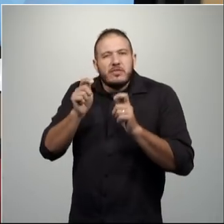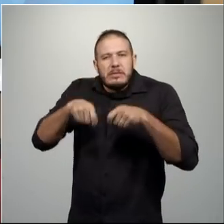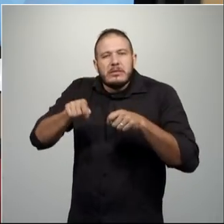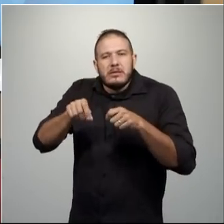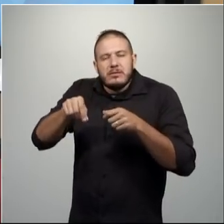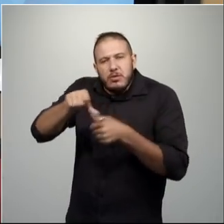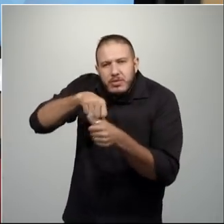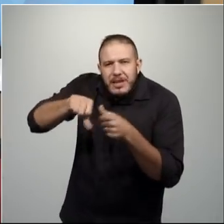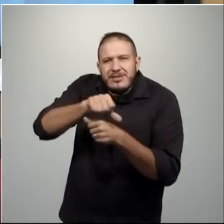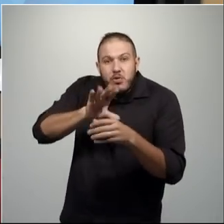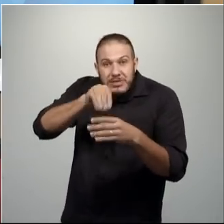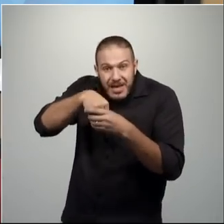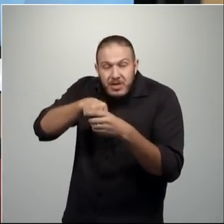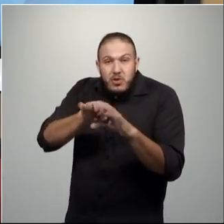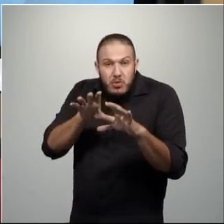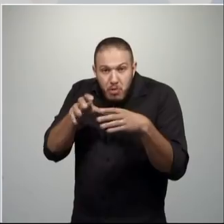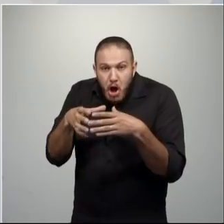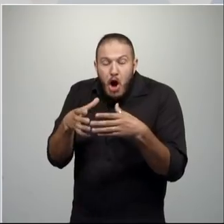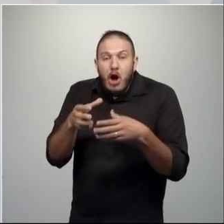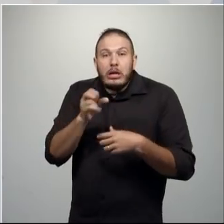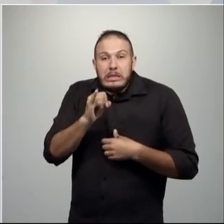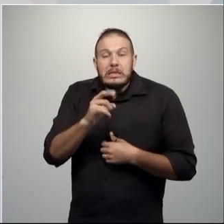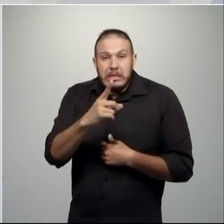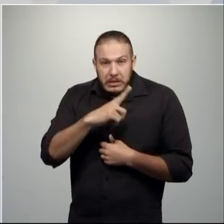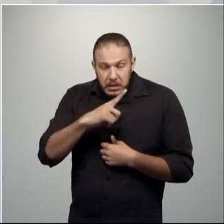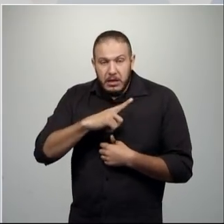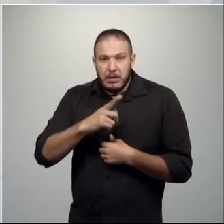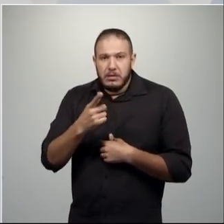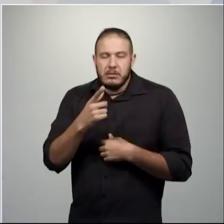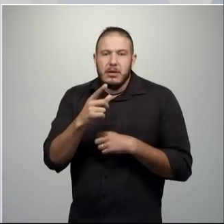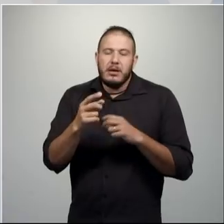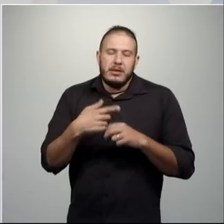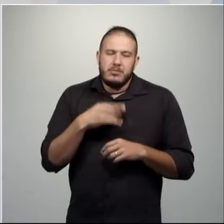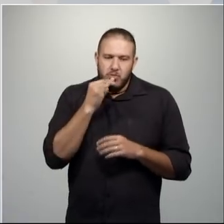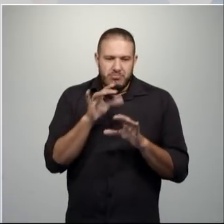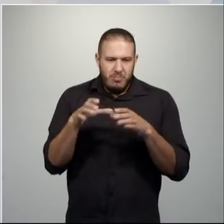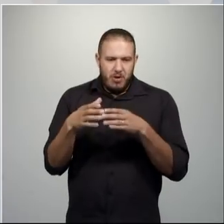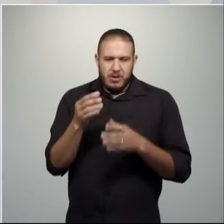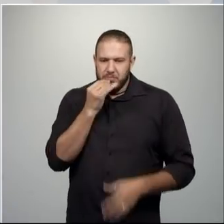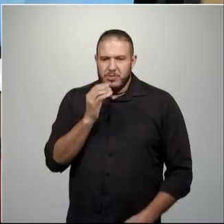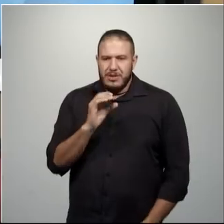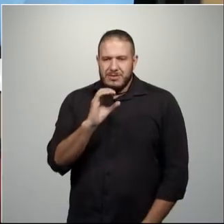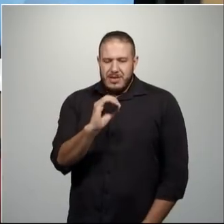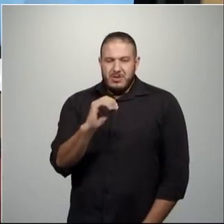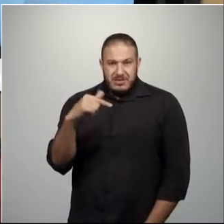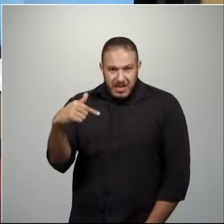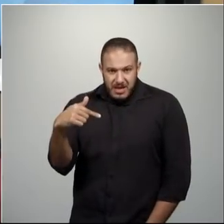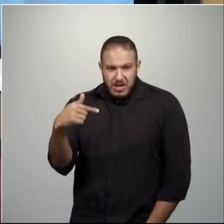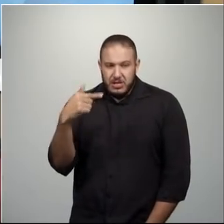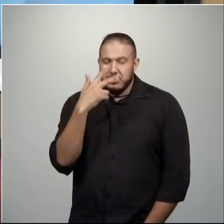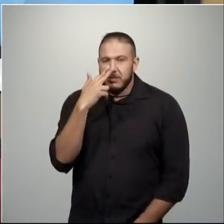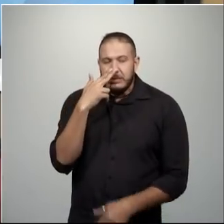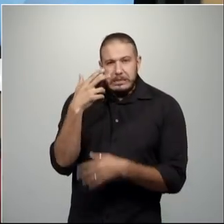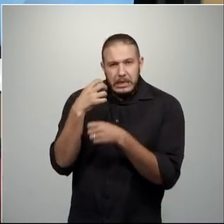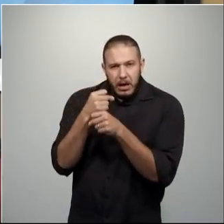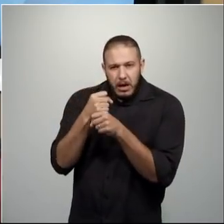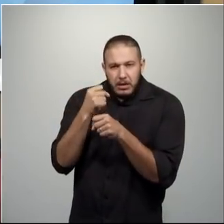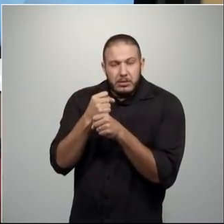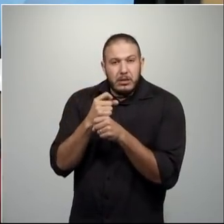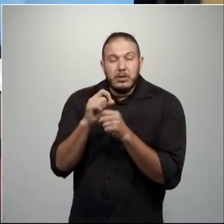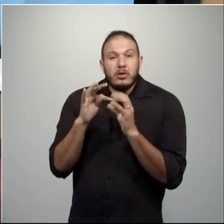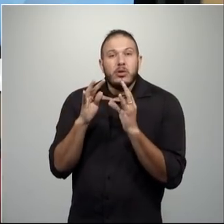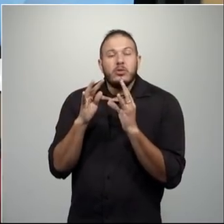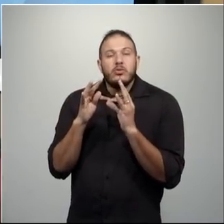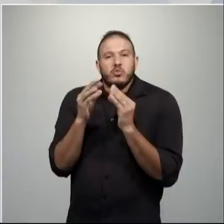bloco então se o hash desse bloquinho que é 07 isso é calculado em cima de todo o conteúdo